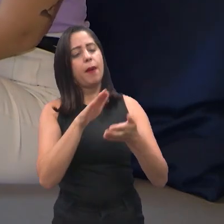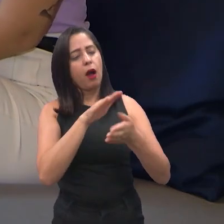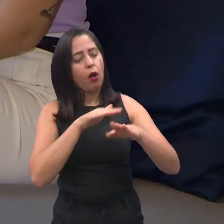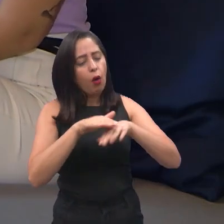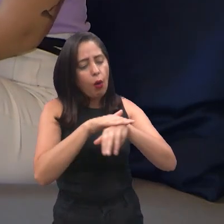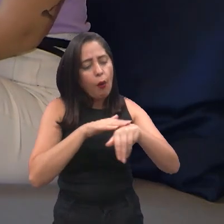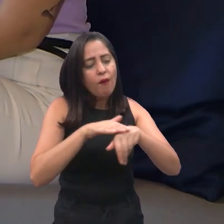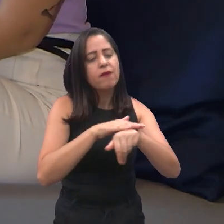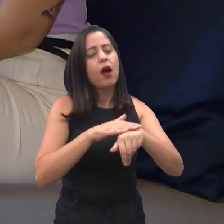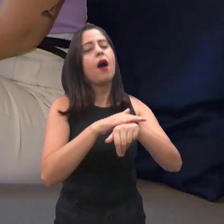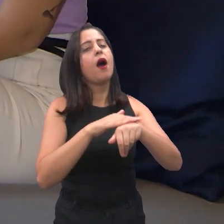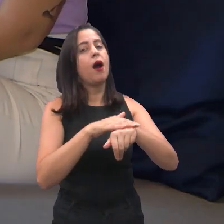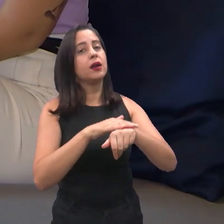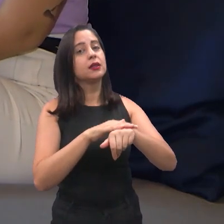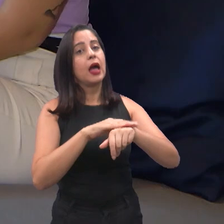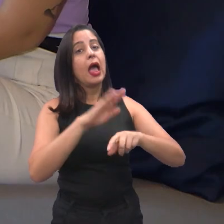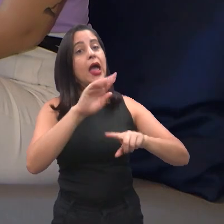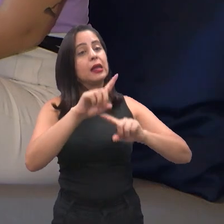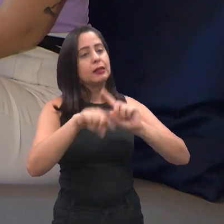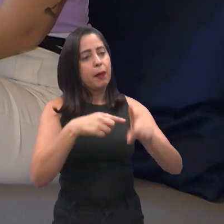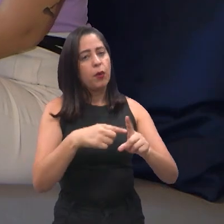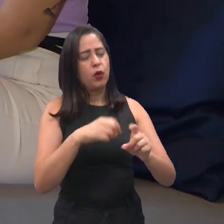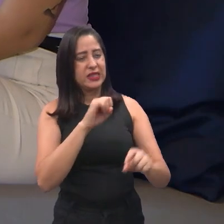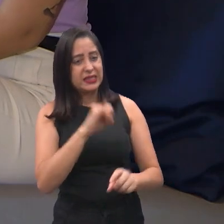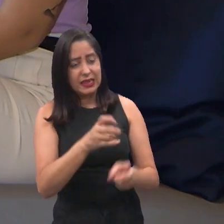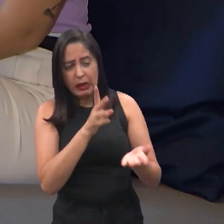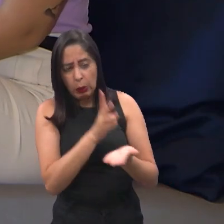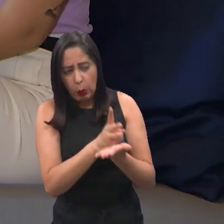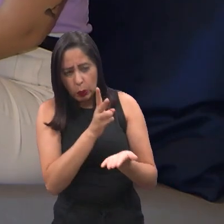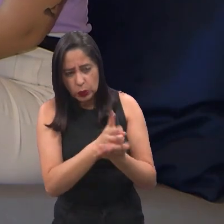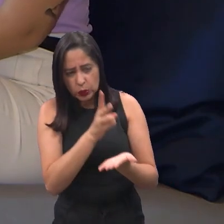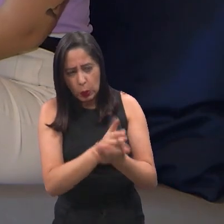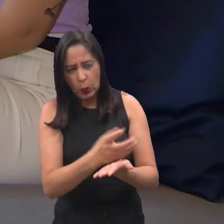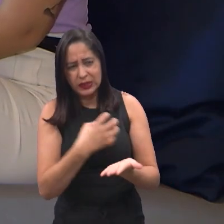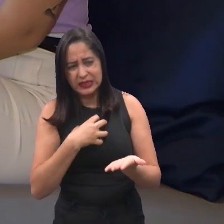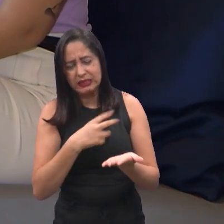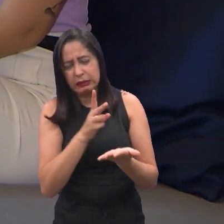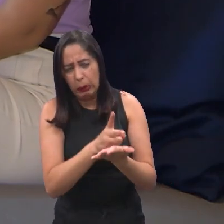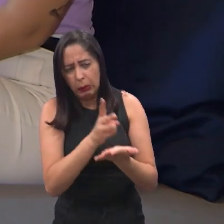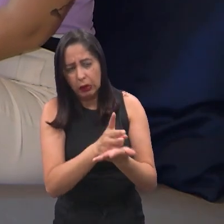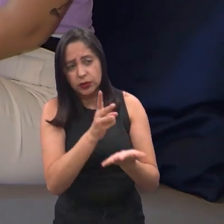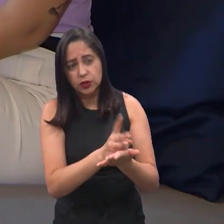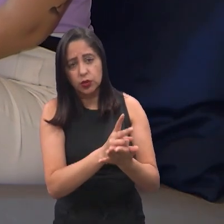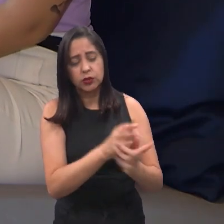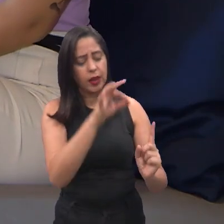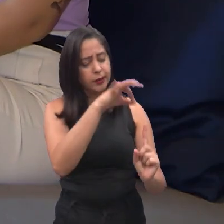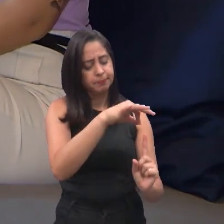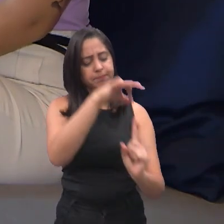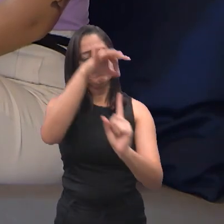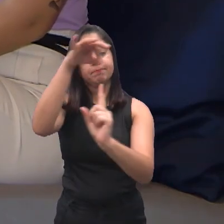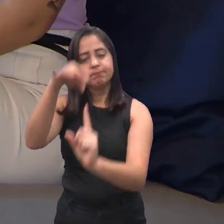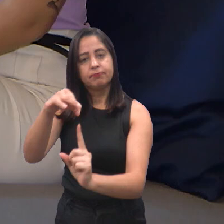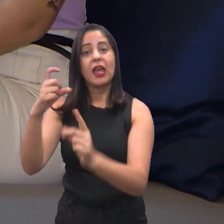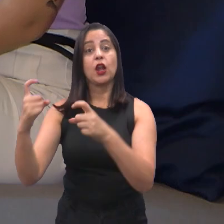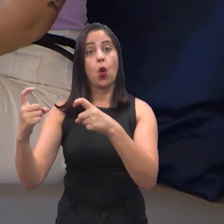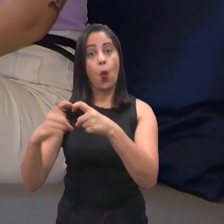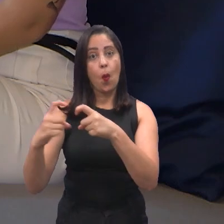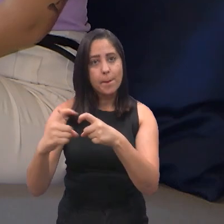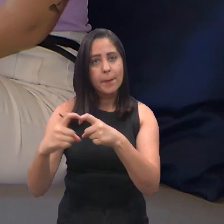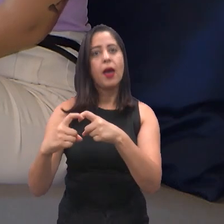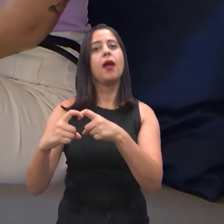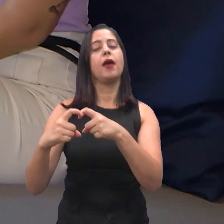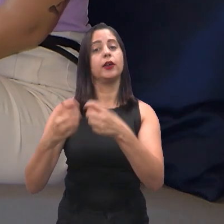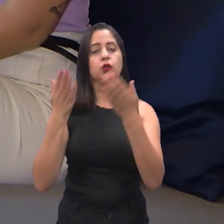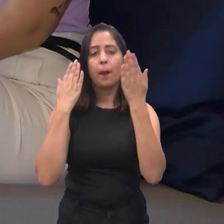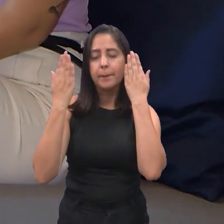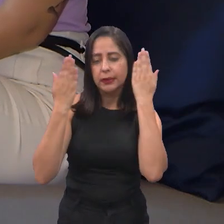e depois direcioná-lo. Então, se aqueles sintomas permanecerem, direcioná-lo para um médico do trabalho, um